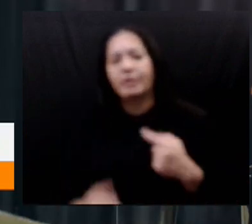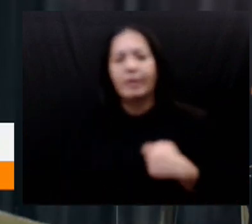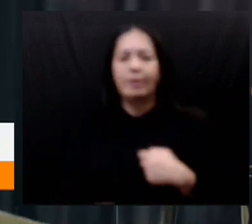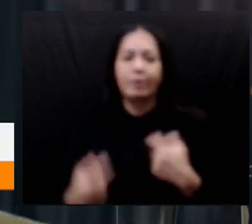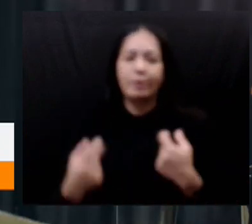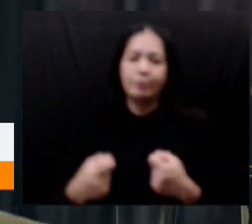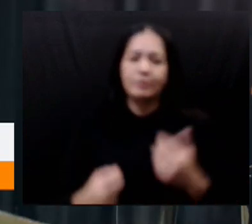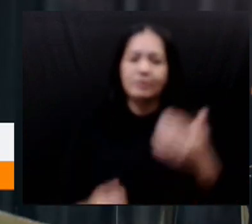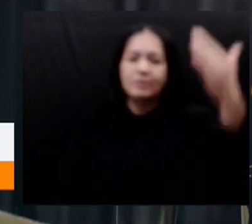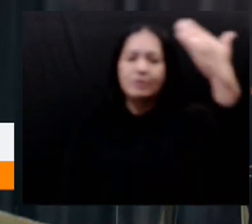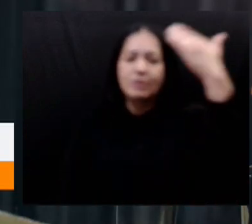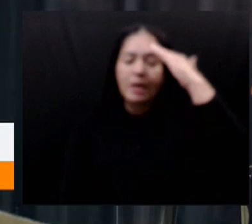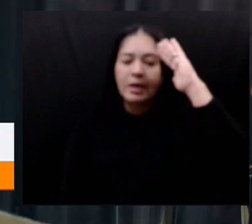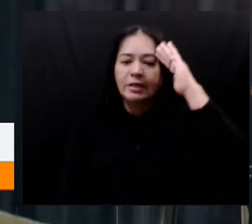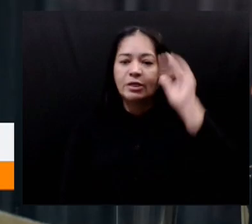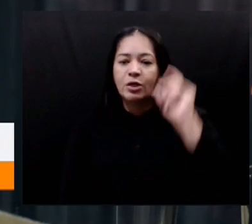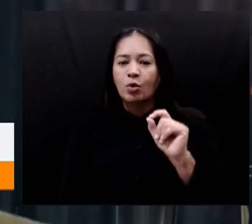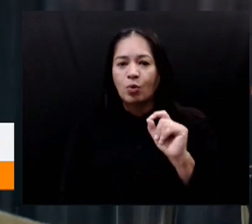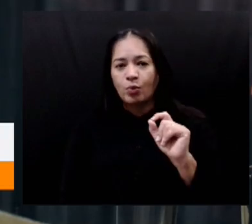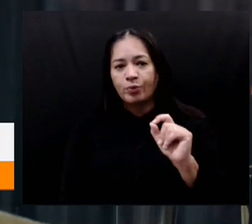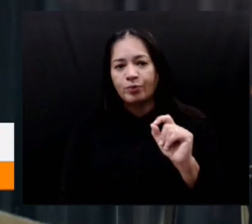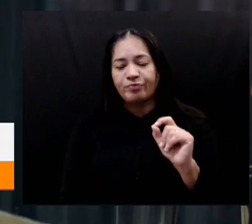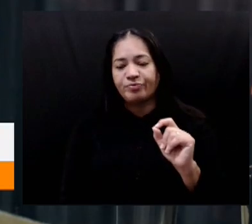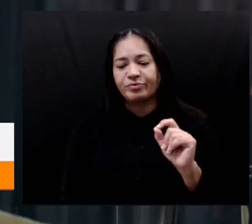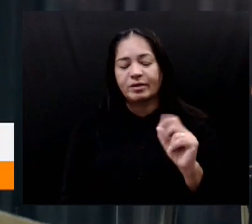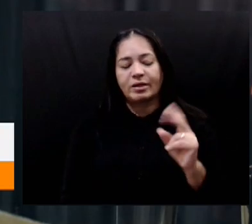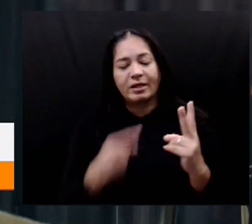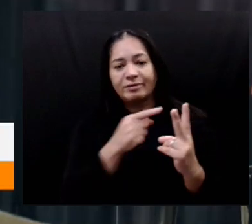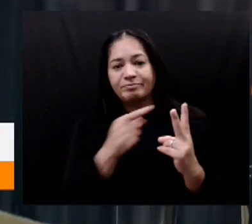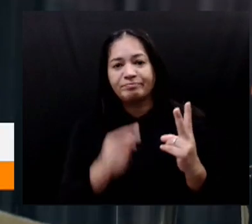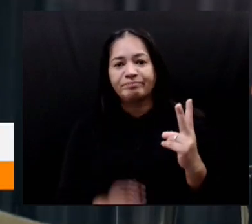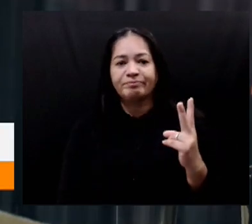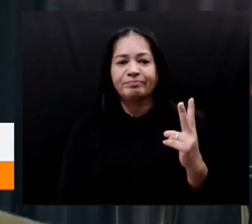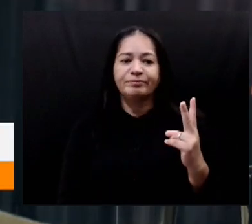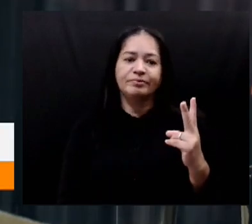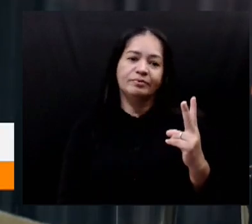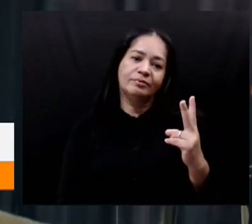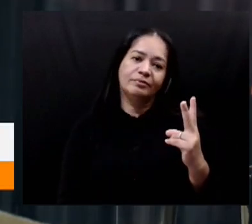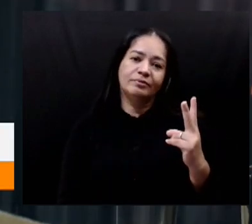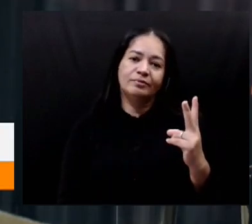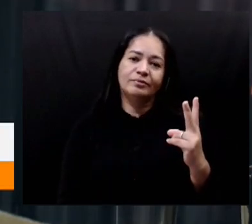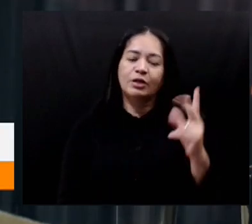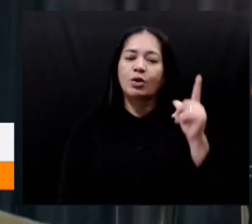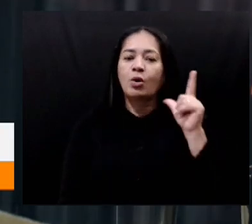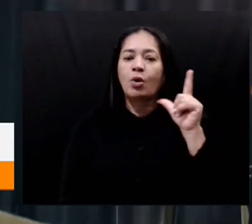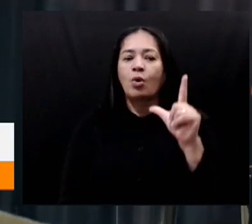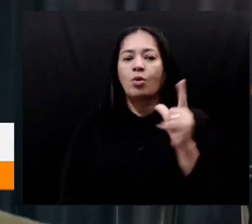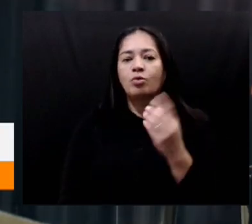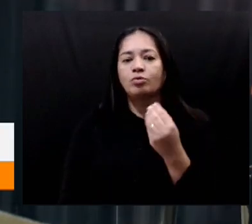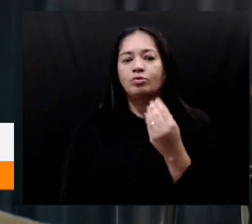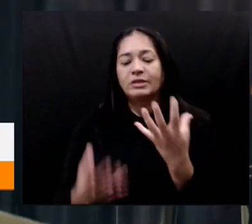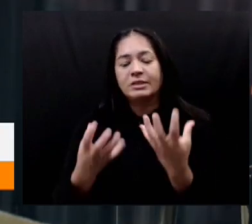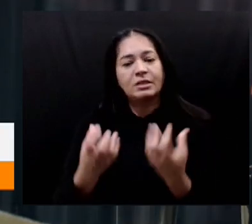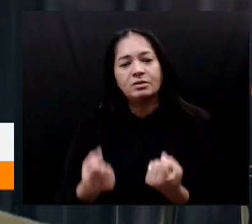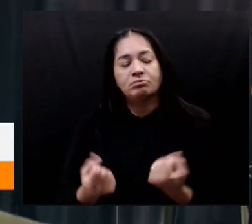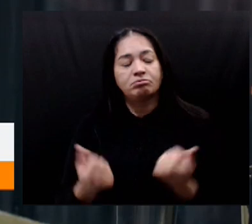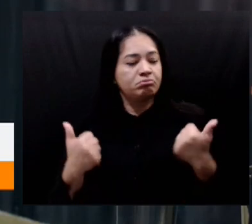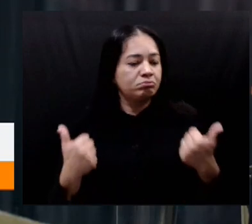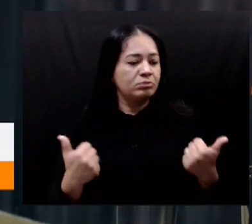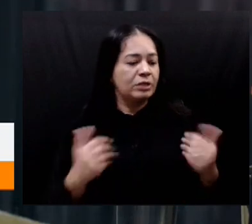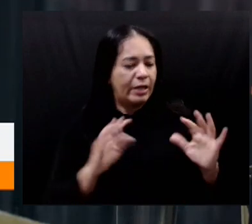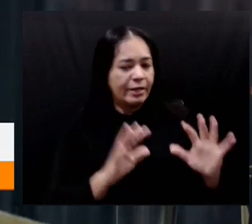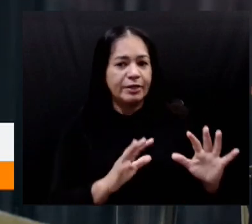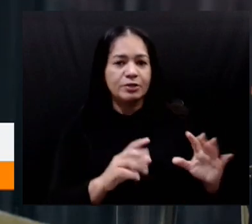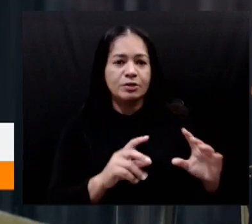o que esses pais estão conseguindo e aceitar. Bom, é isso que eles podem dar, eu